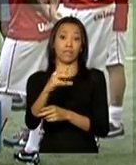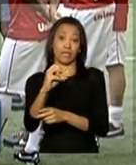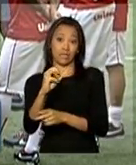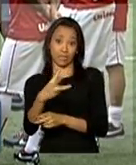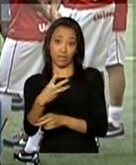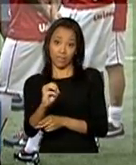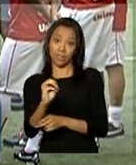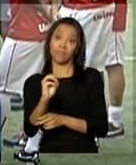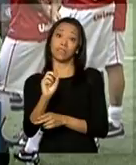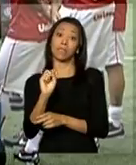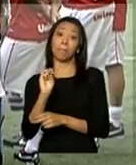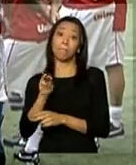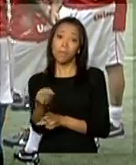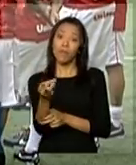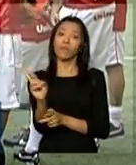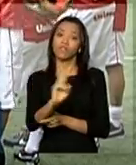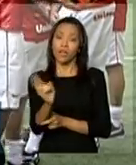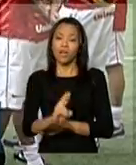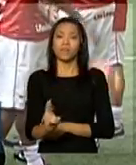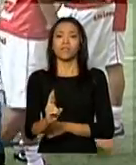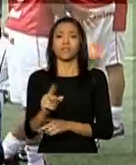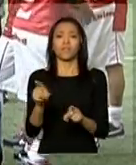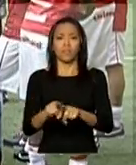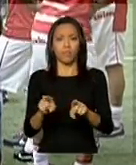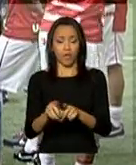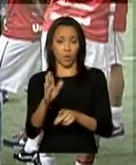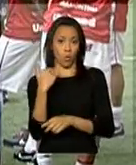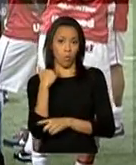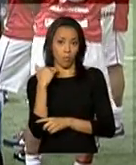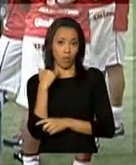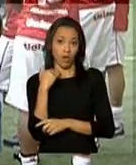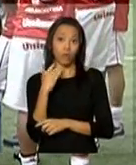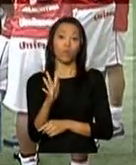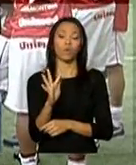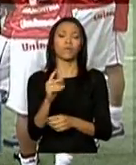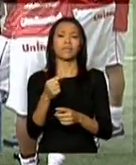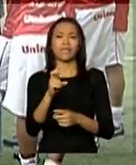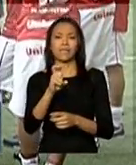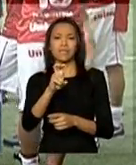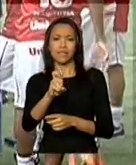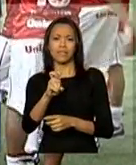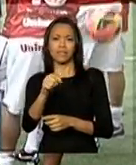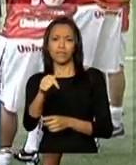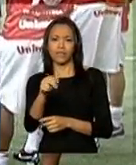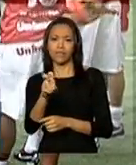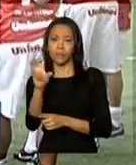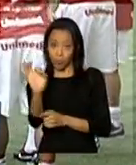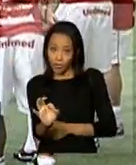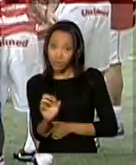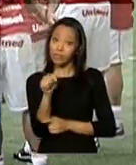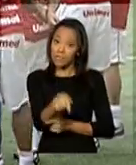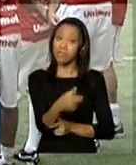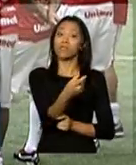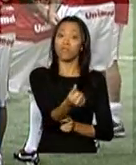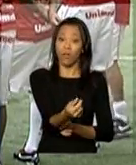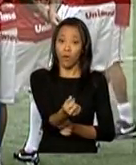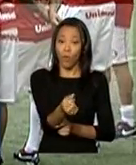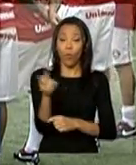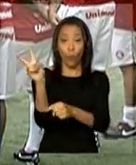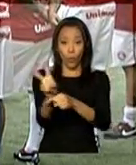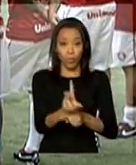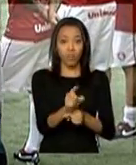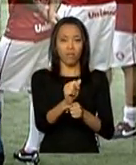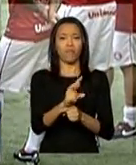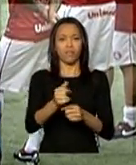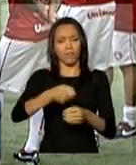milhões de reais. O Banco Nacional de Desenvolvimento Econômico e Social financiou 75% deste valor. O empréstimo vai